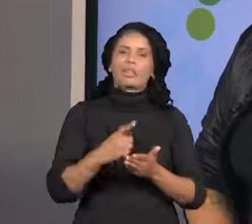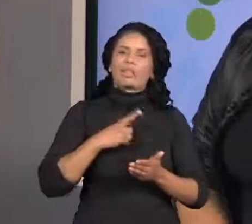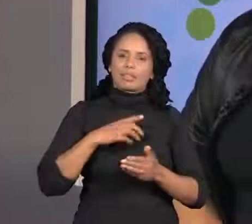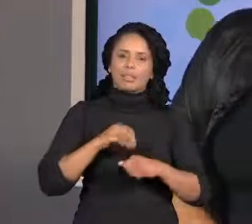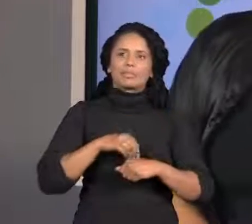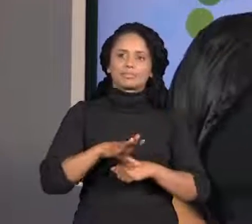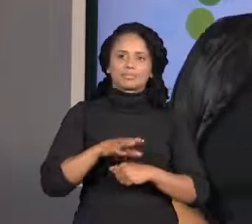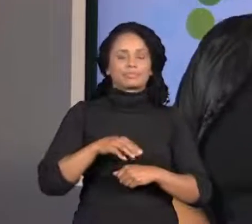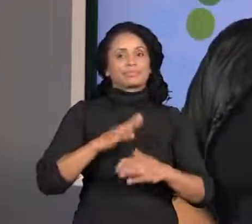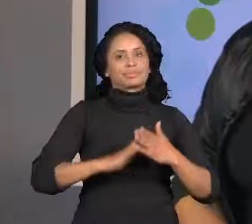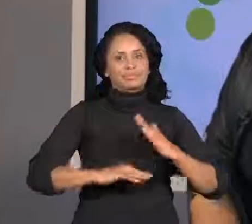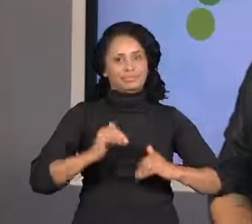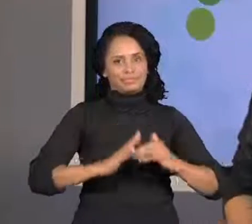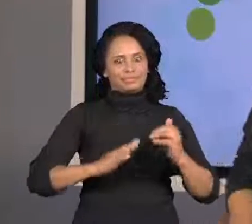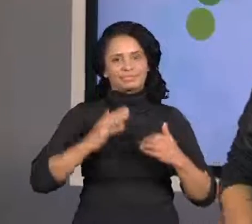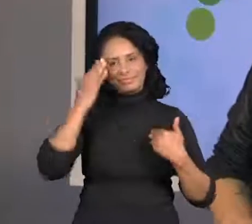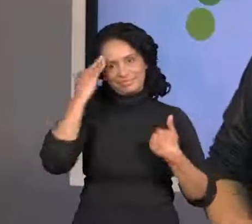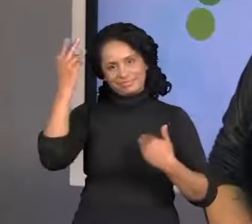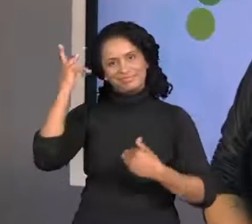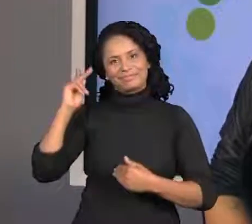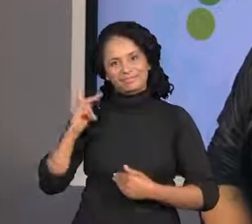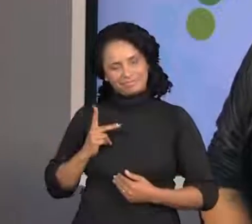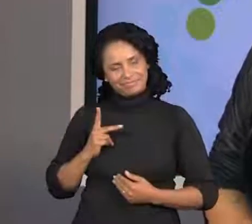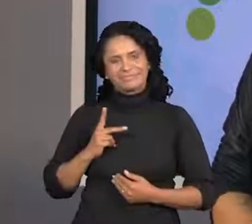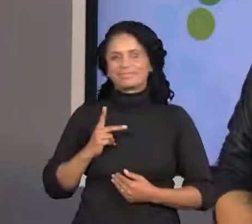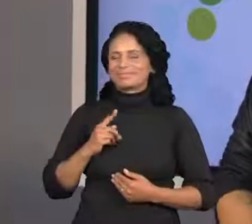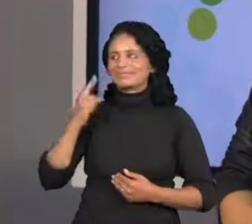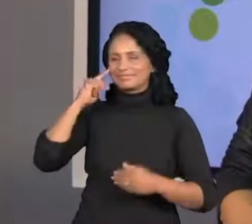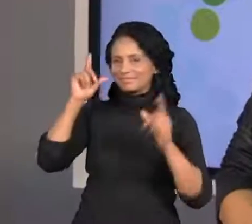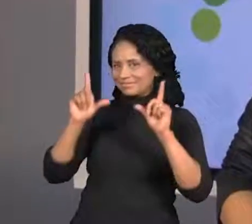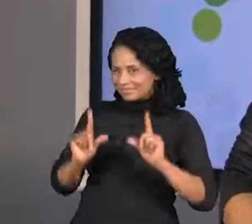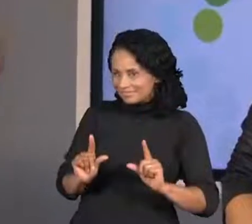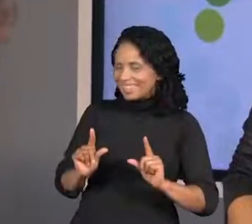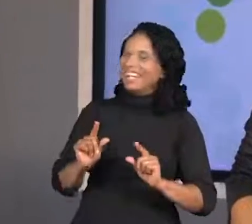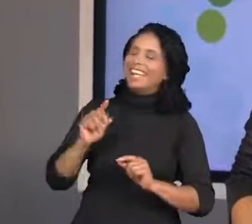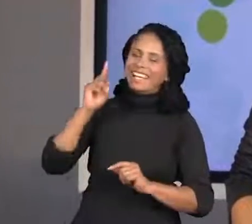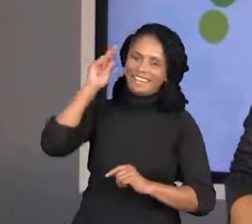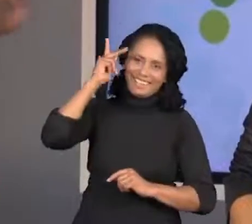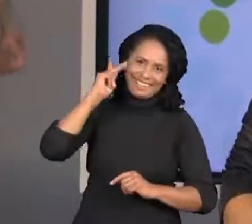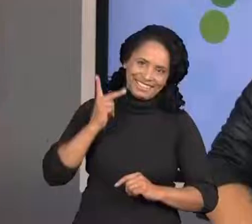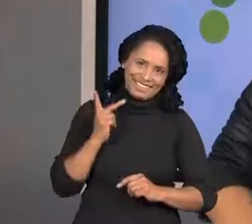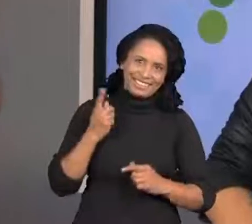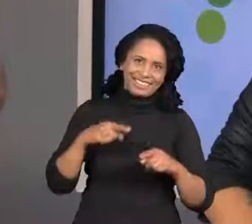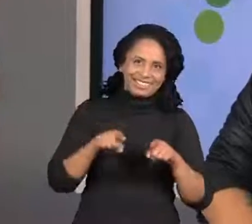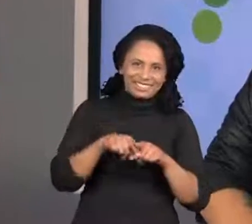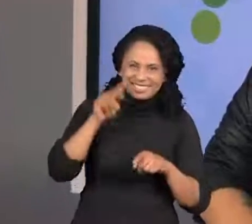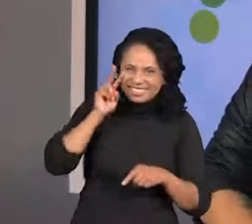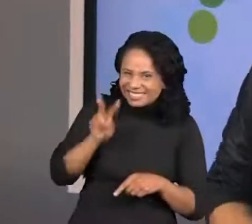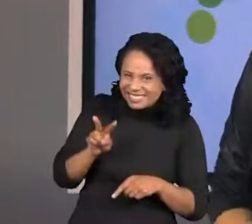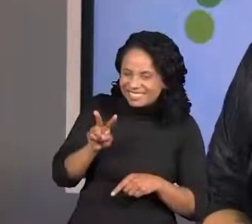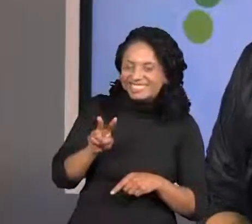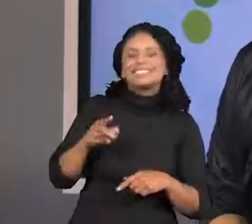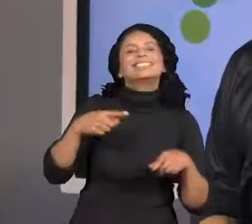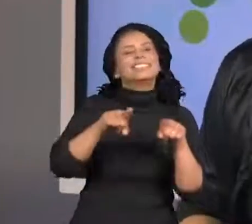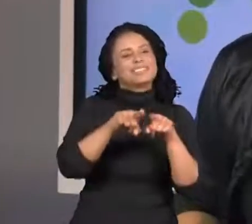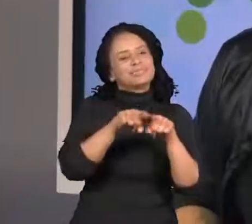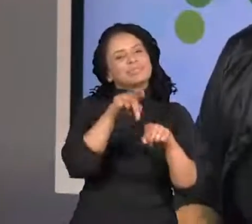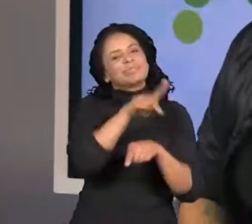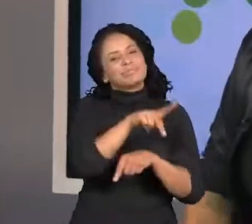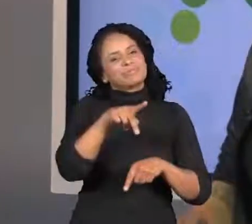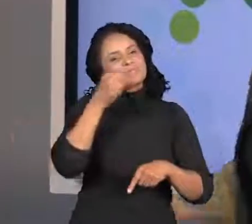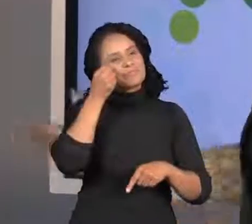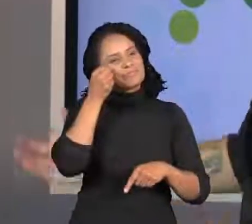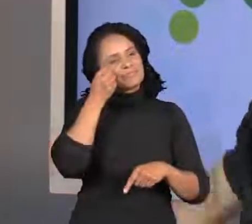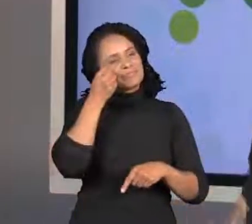agradecer também a Kelly, que está aqui presente, eu olhei aqui na tela quem era, e também, deixa eu ver de novo, professora Aline.